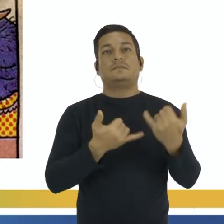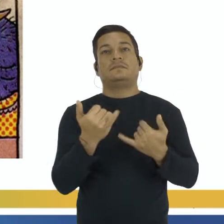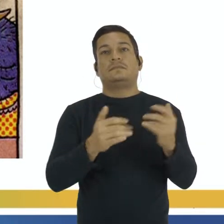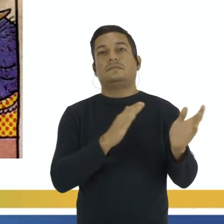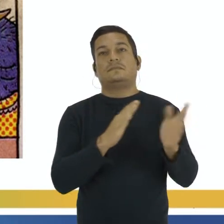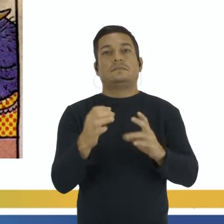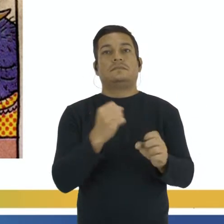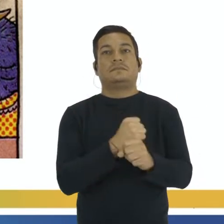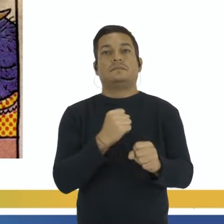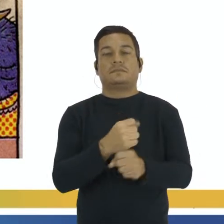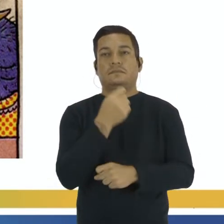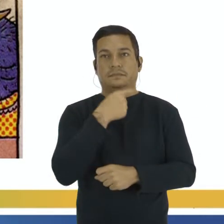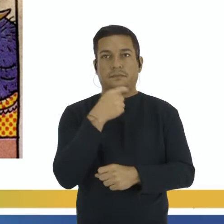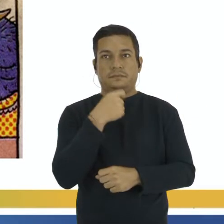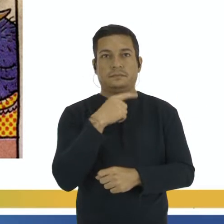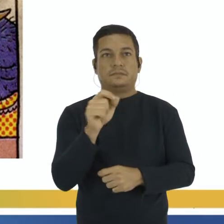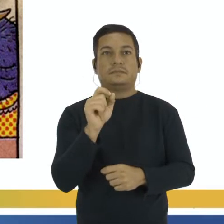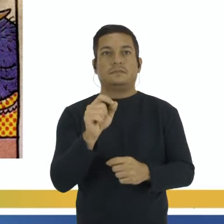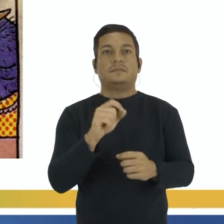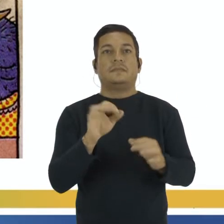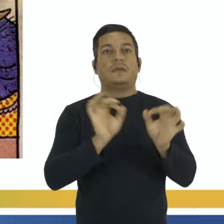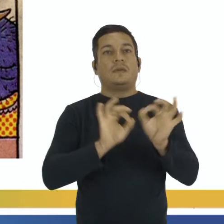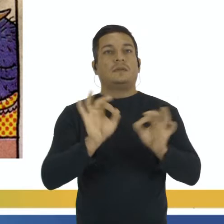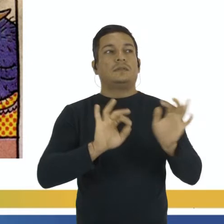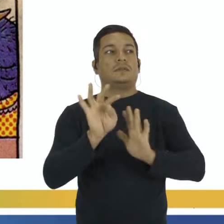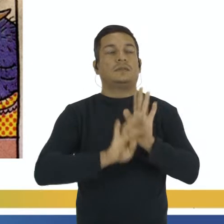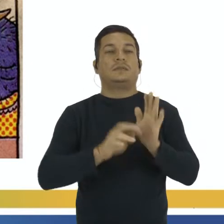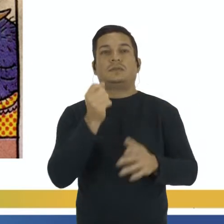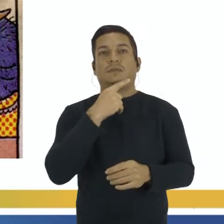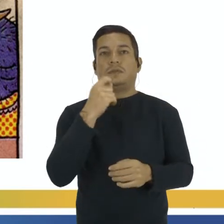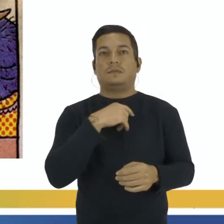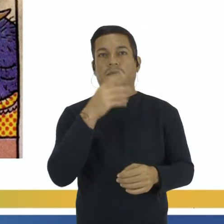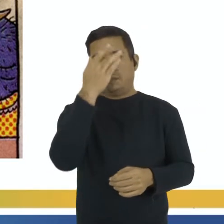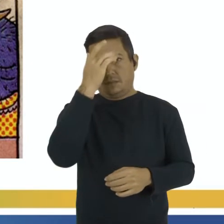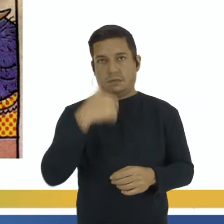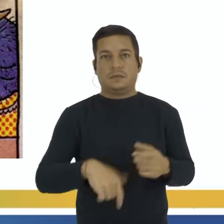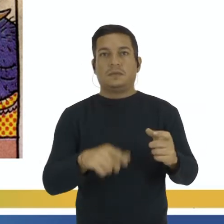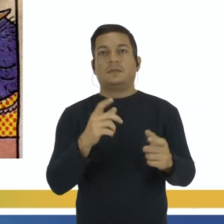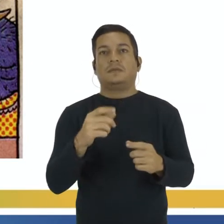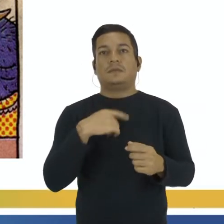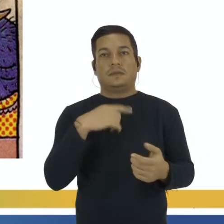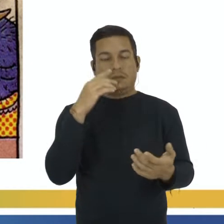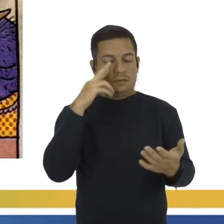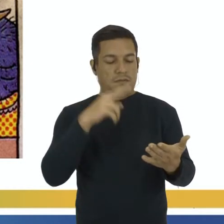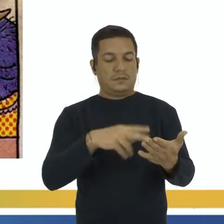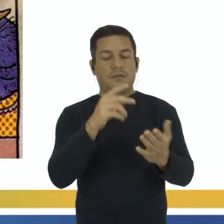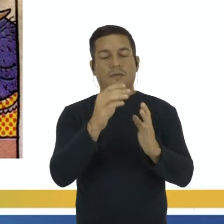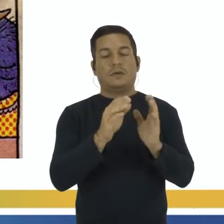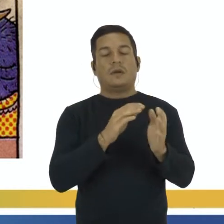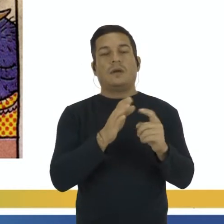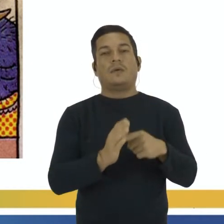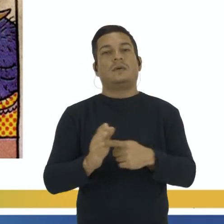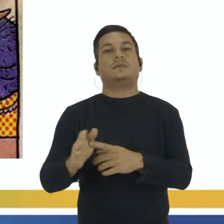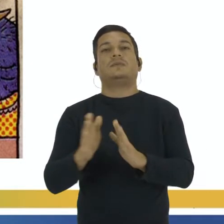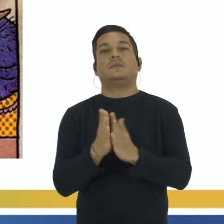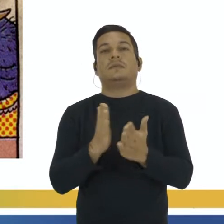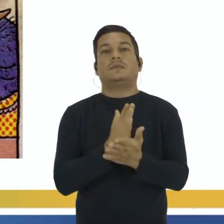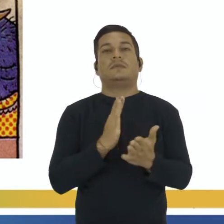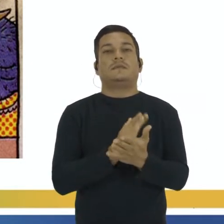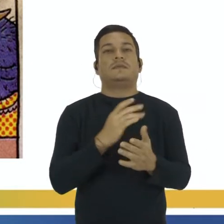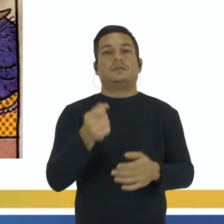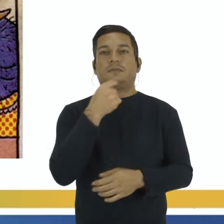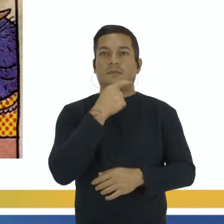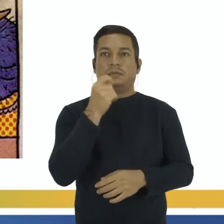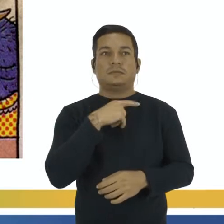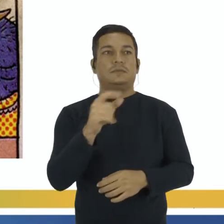processo de construção de uma piada. Para construir um texto de humor, o personagem segue as orientações de um livro de receitas de piadas. O que sugere